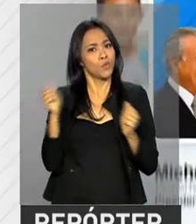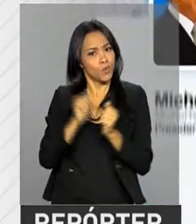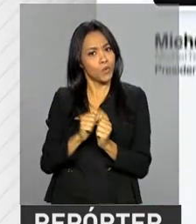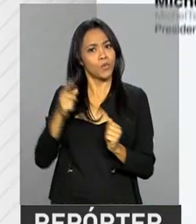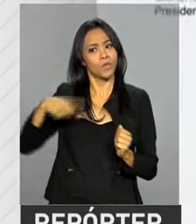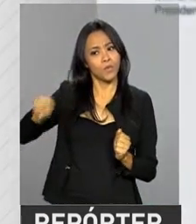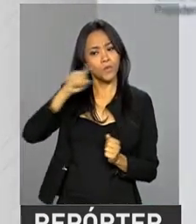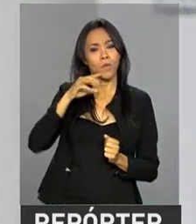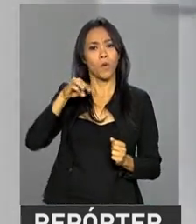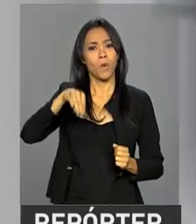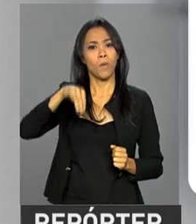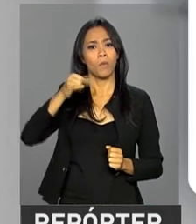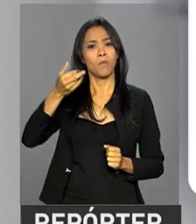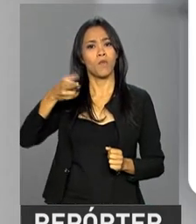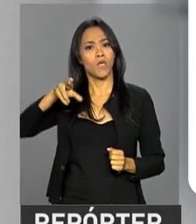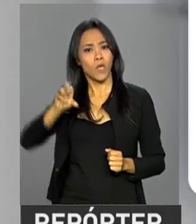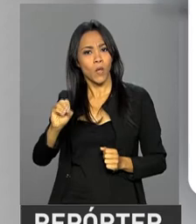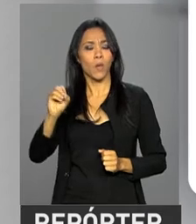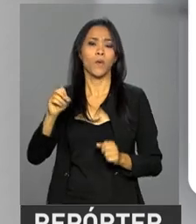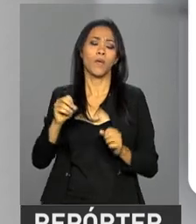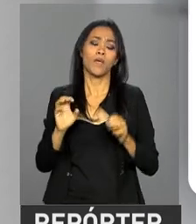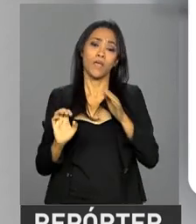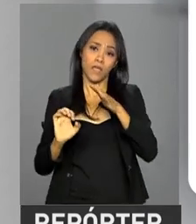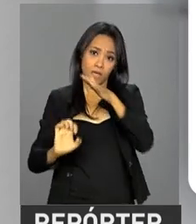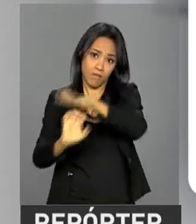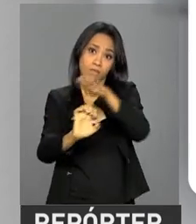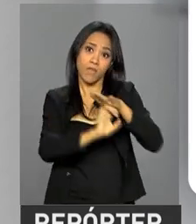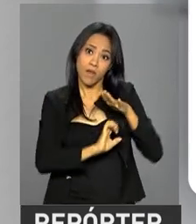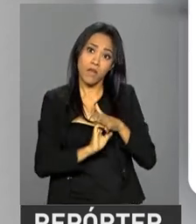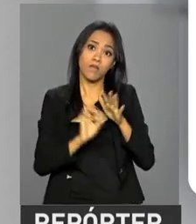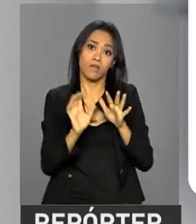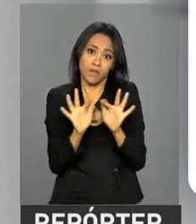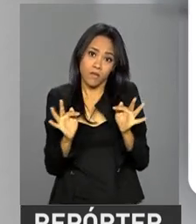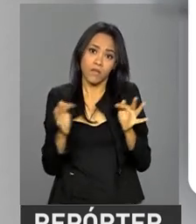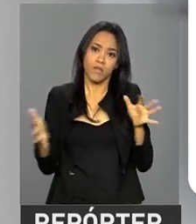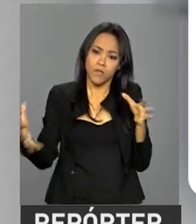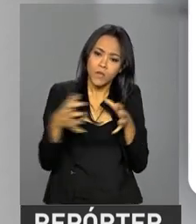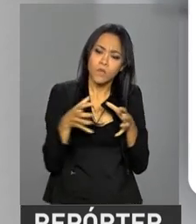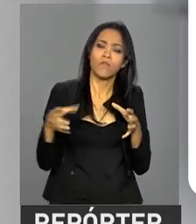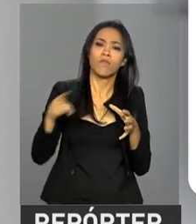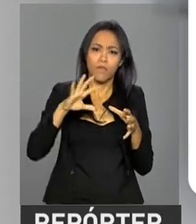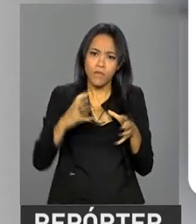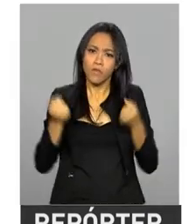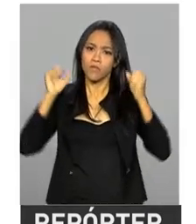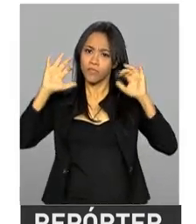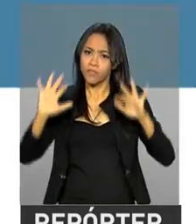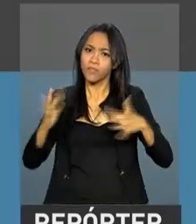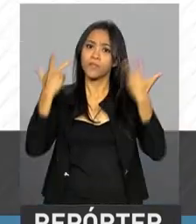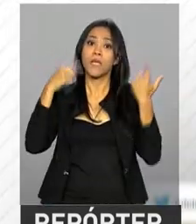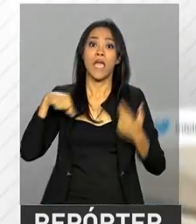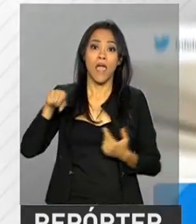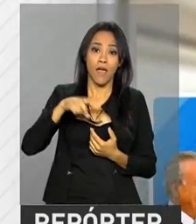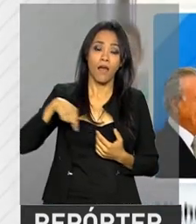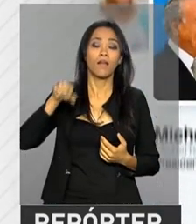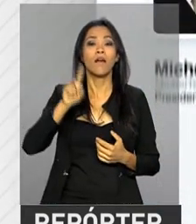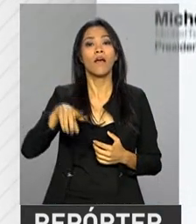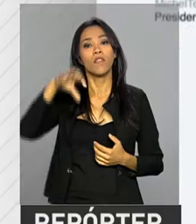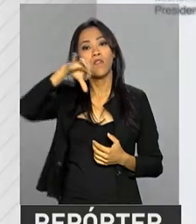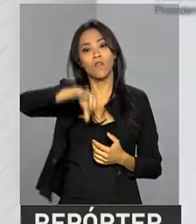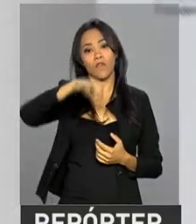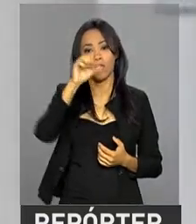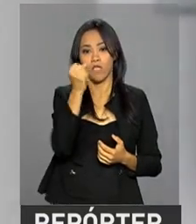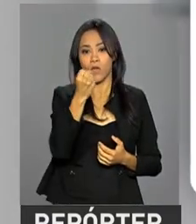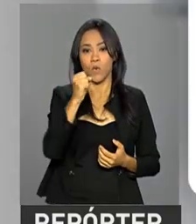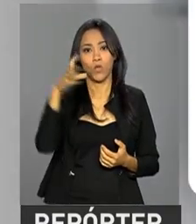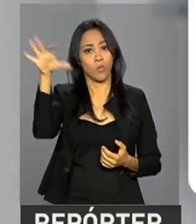pequenos empresários. Ele lembrou e destacou que o setor, que as micro e pequenas empresas representam 98% das